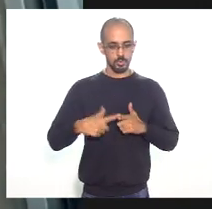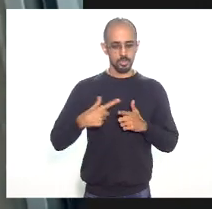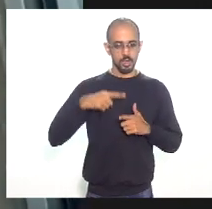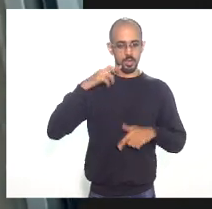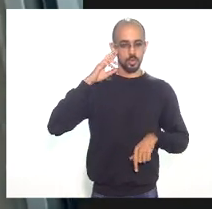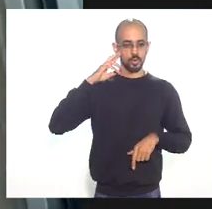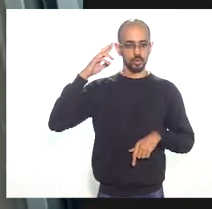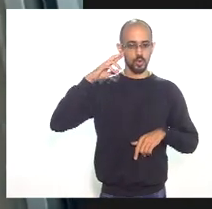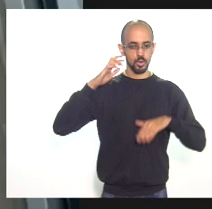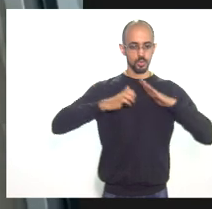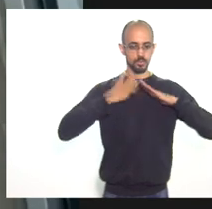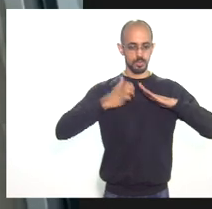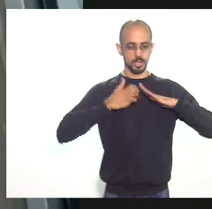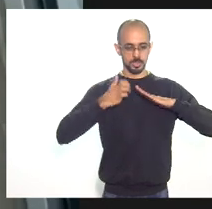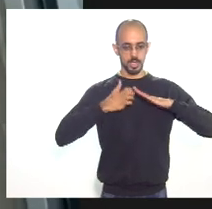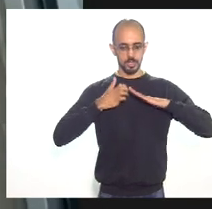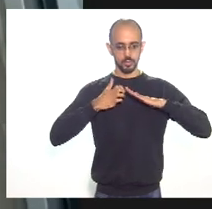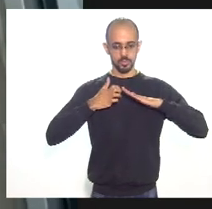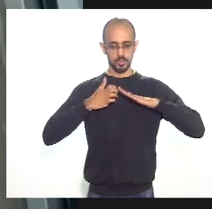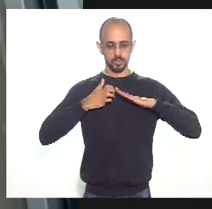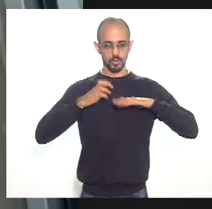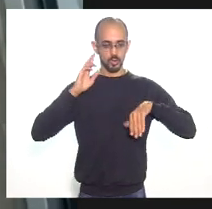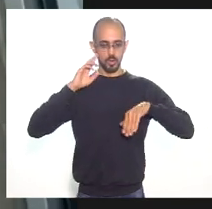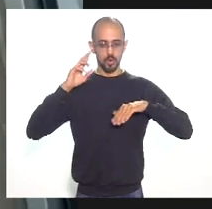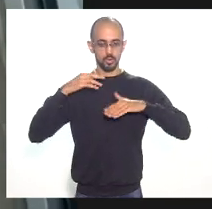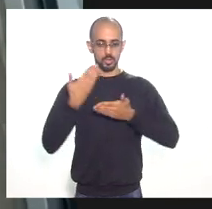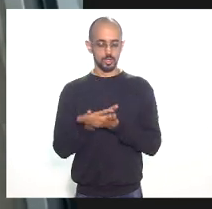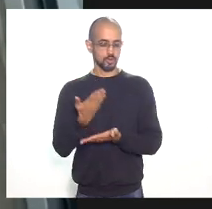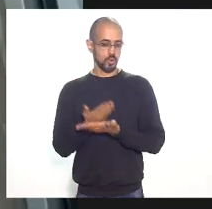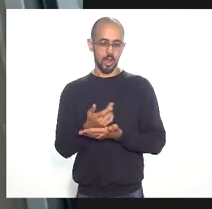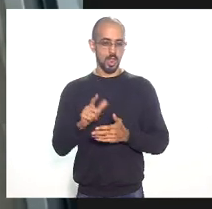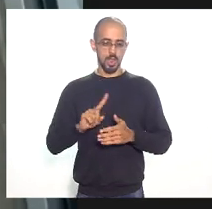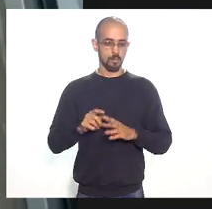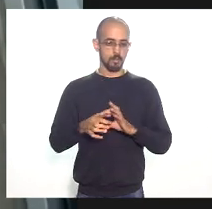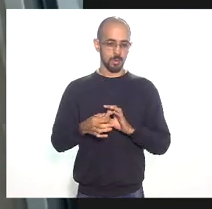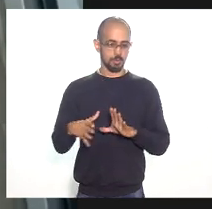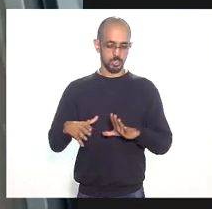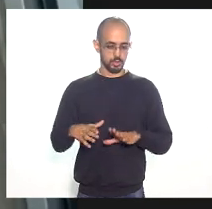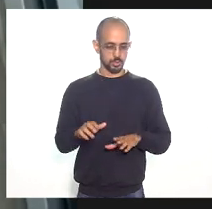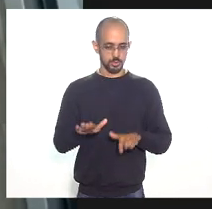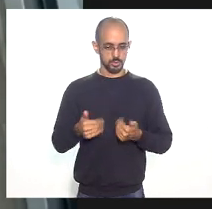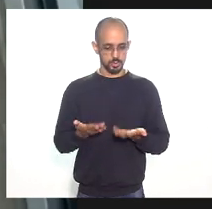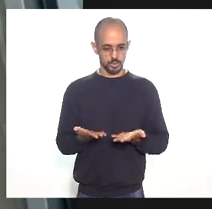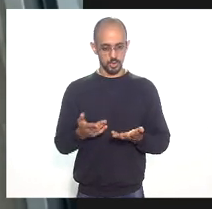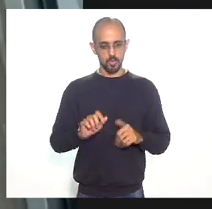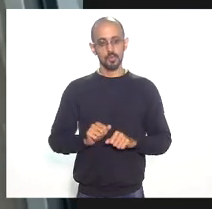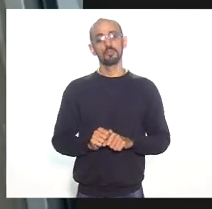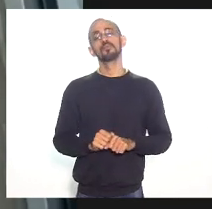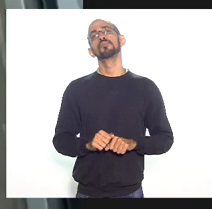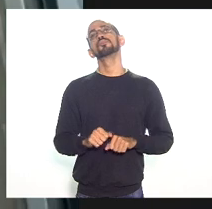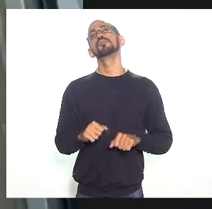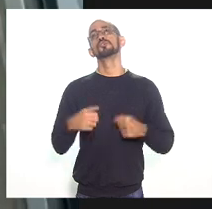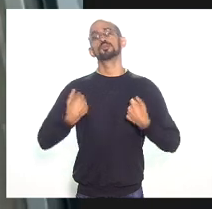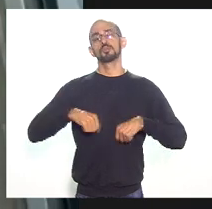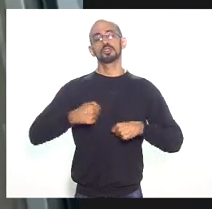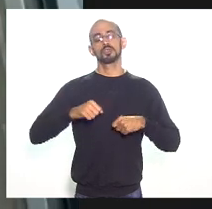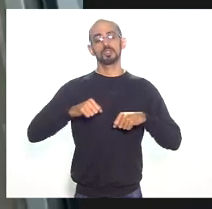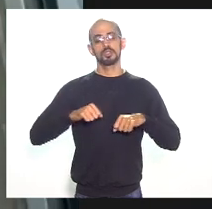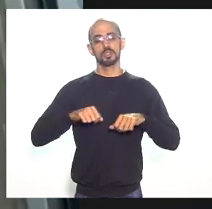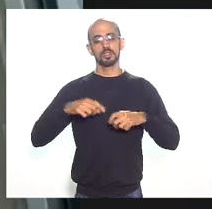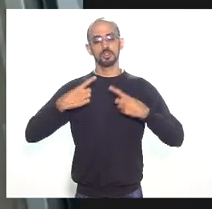escola o empresário o dono da escola não permite isso acontecer eu acho que tem que se discutir as questões em respeito a